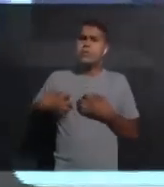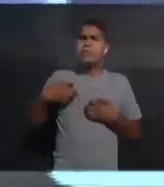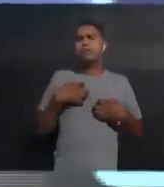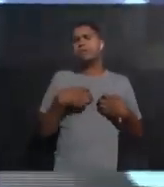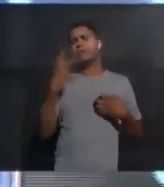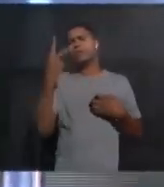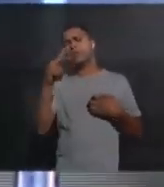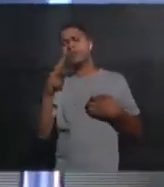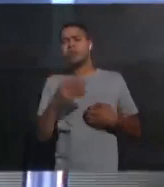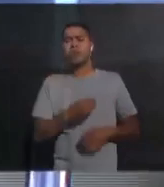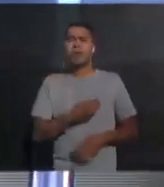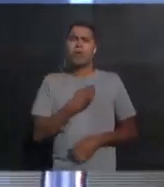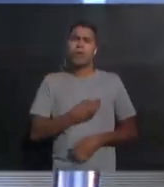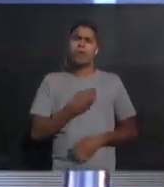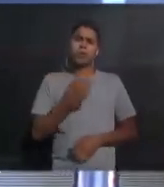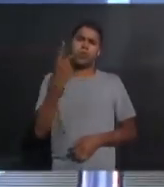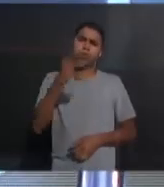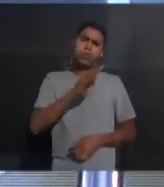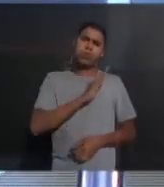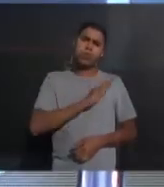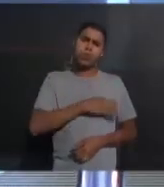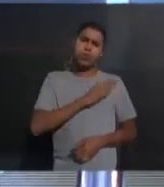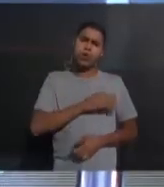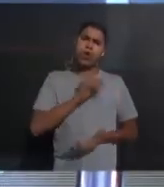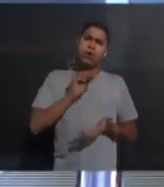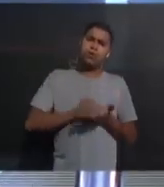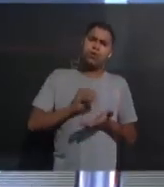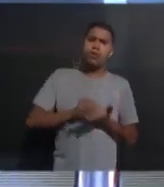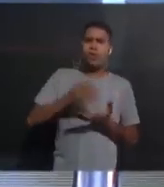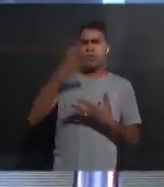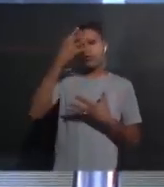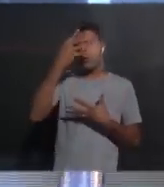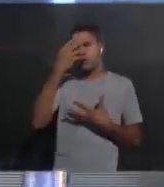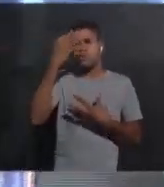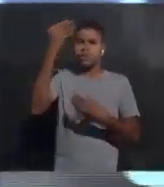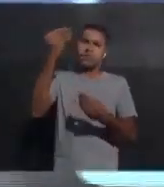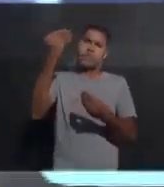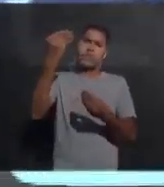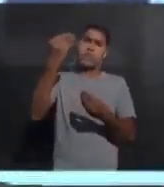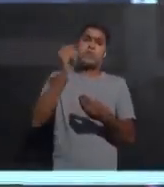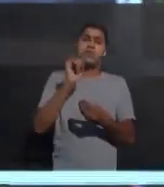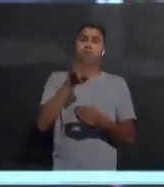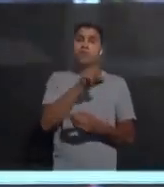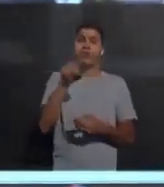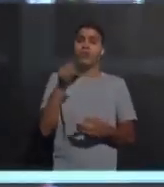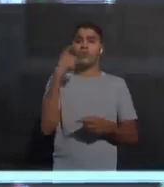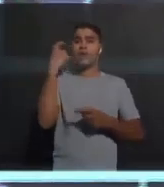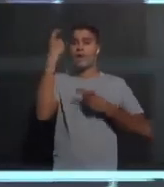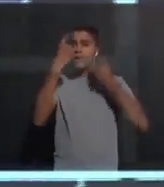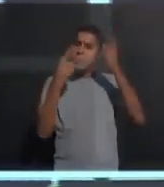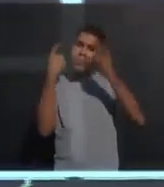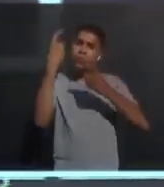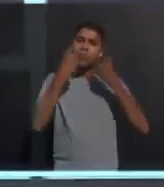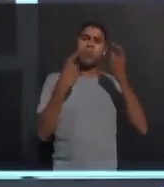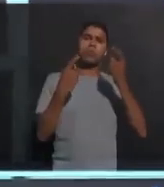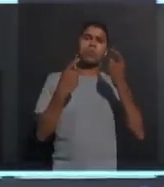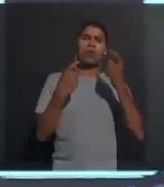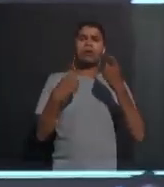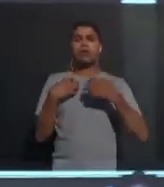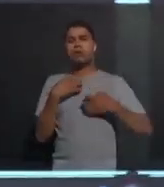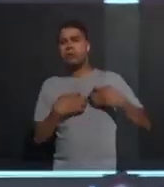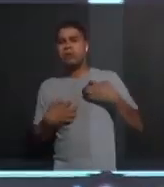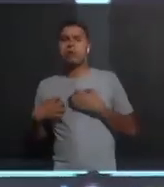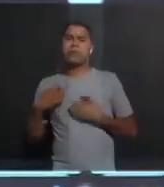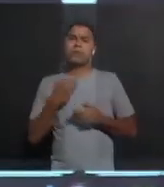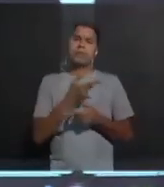sua alma no seu coração a falta de fé que vai entrar dentro do seu coração se você fica preocupado e ansioso com as